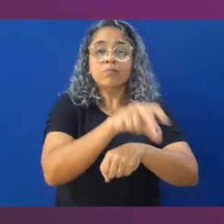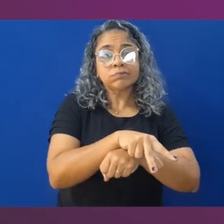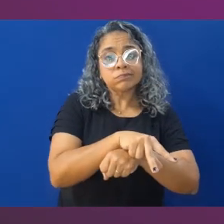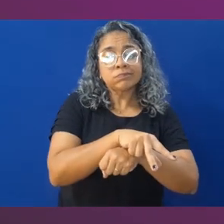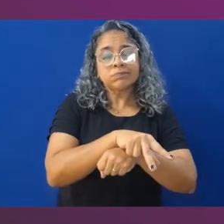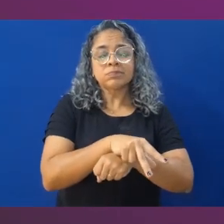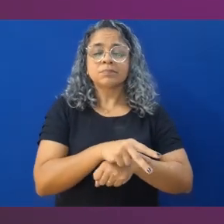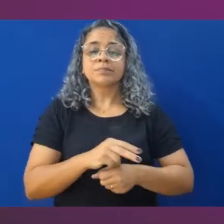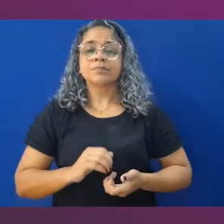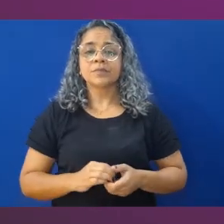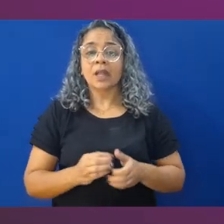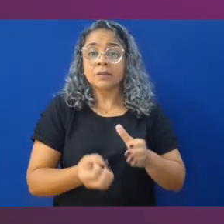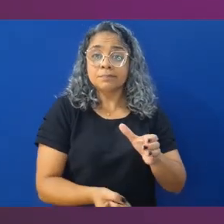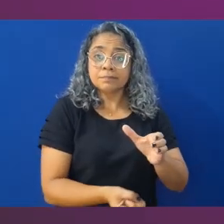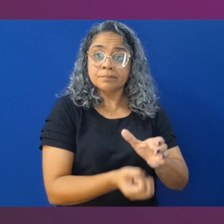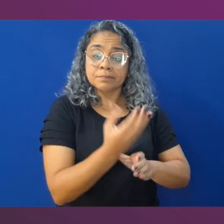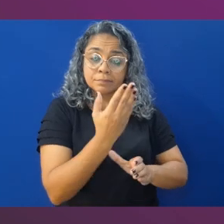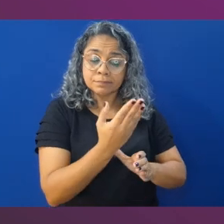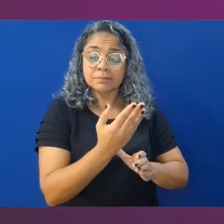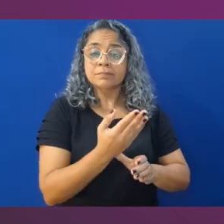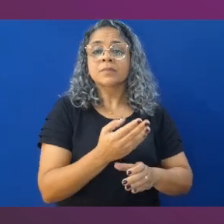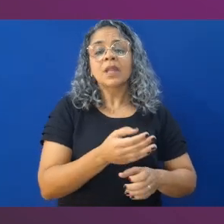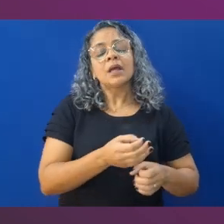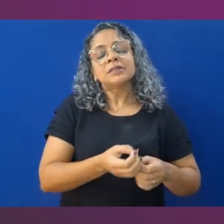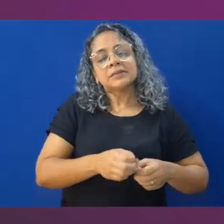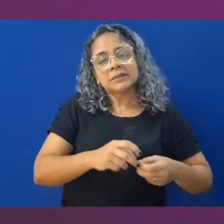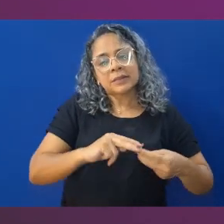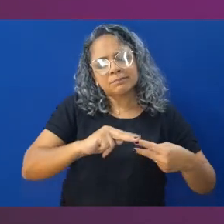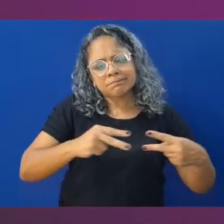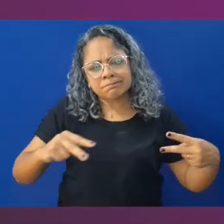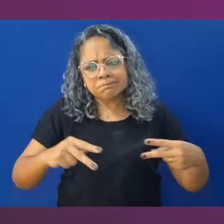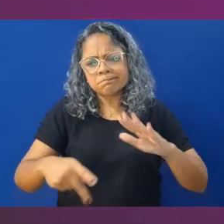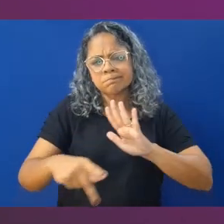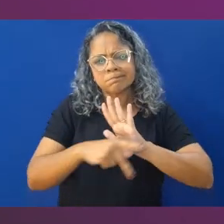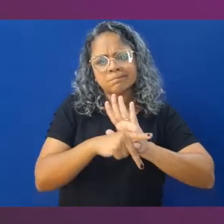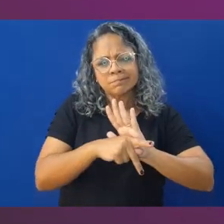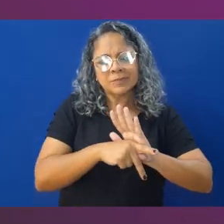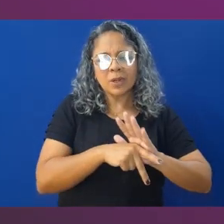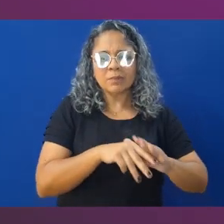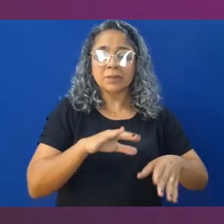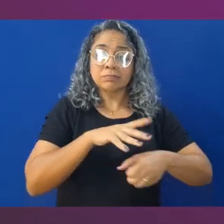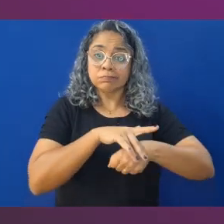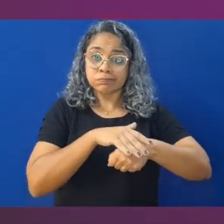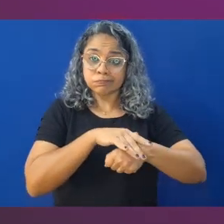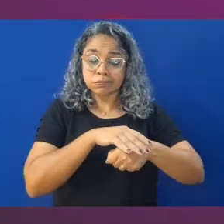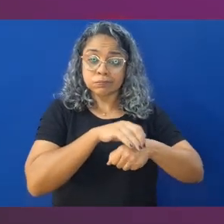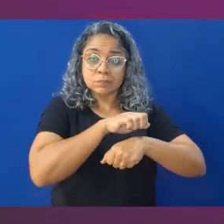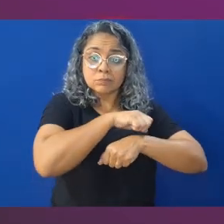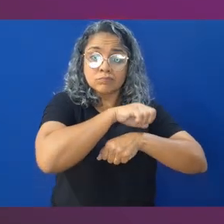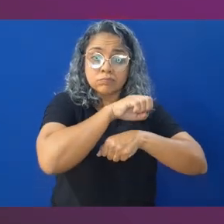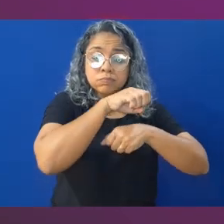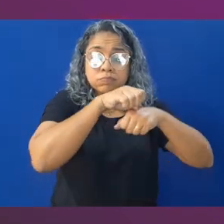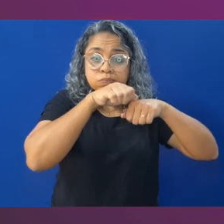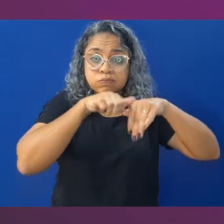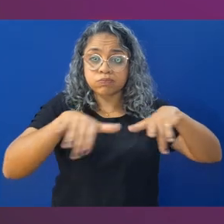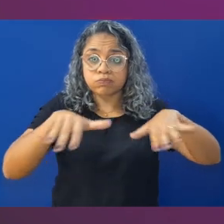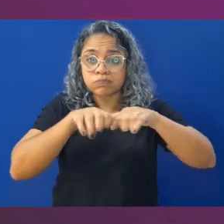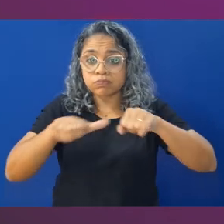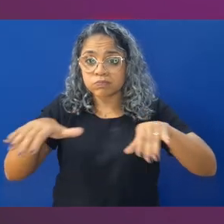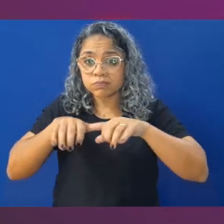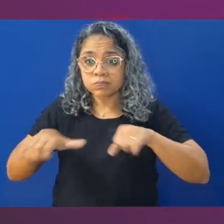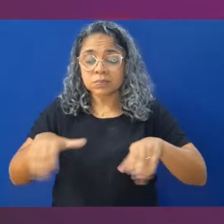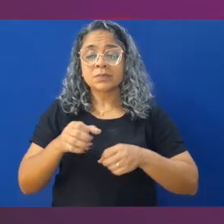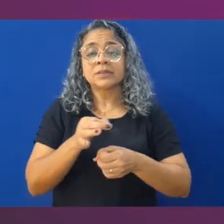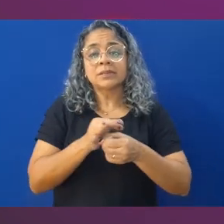protease leva à formação das partículas virais maduras e infecciosas, tornando-as capazes de infectar